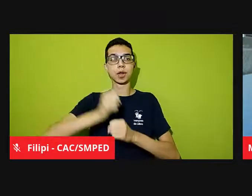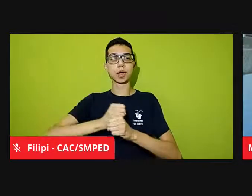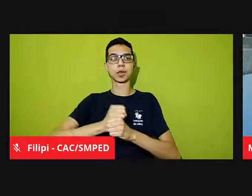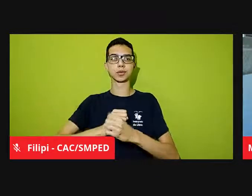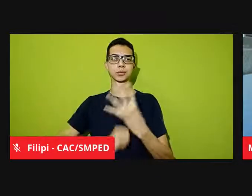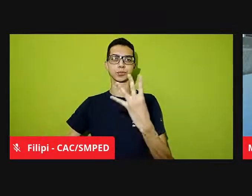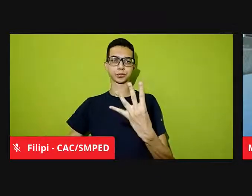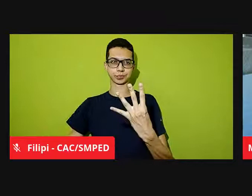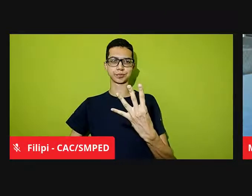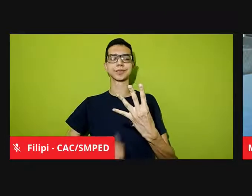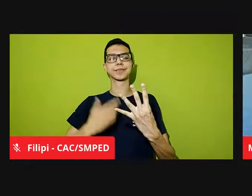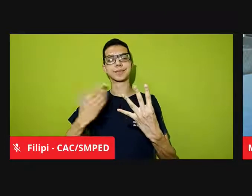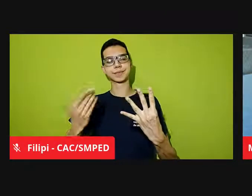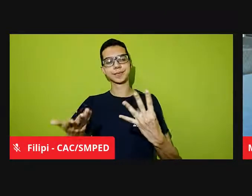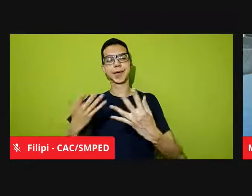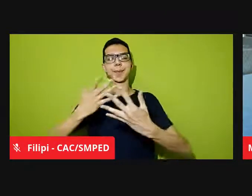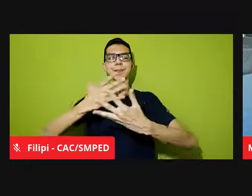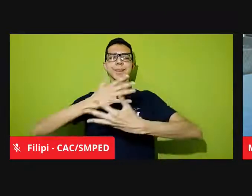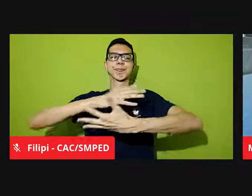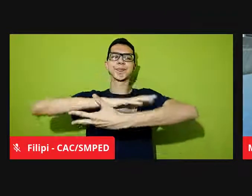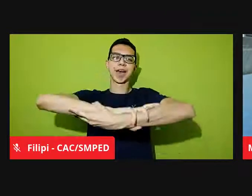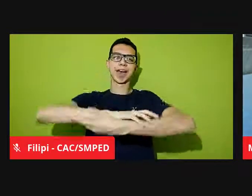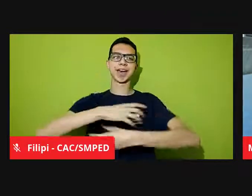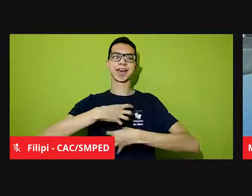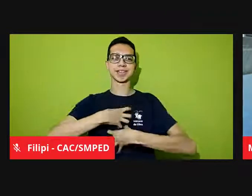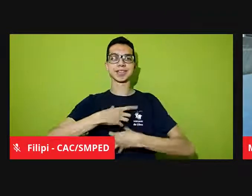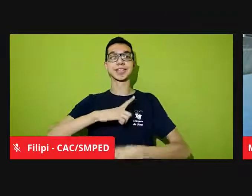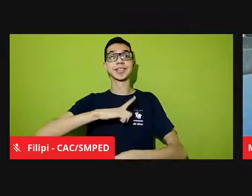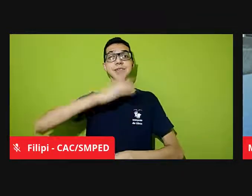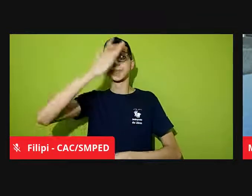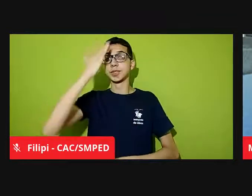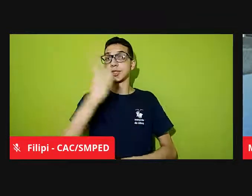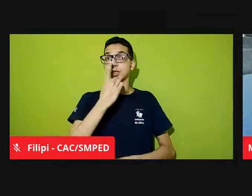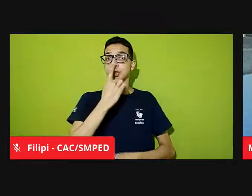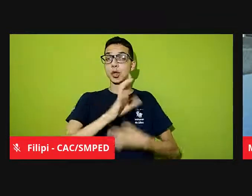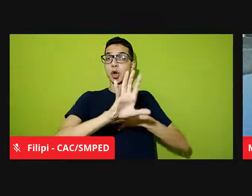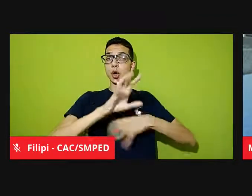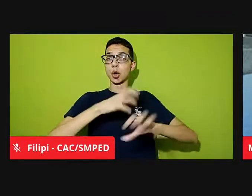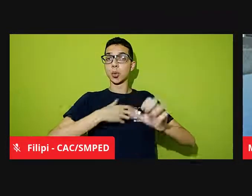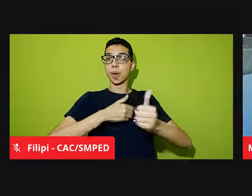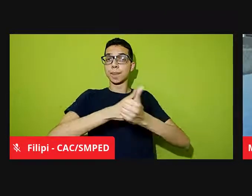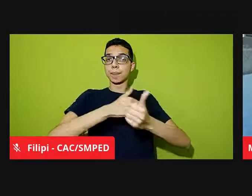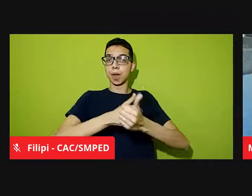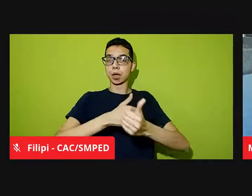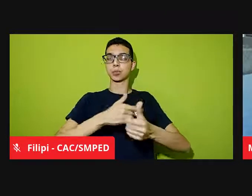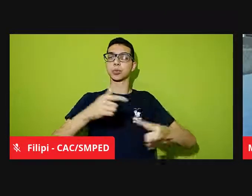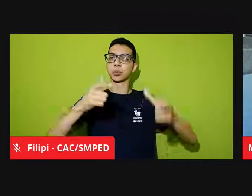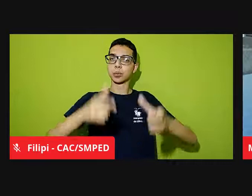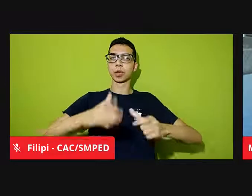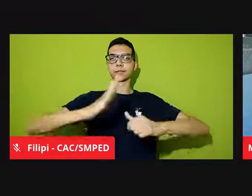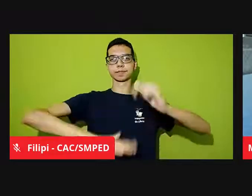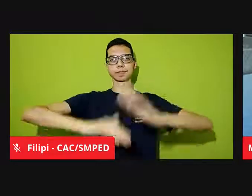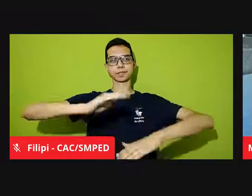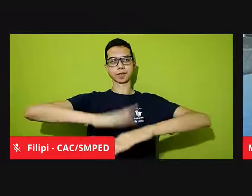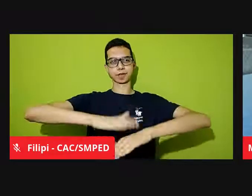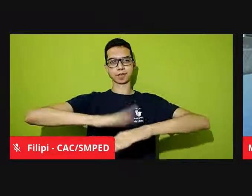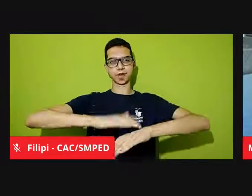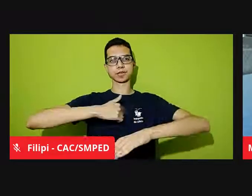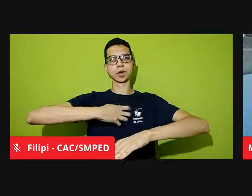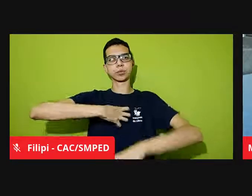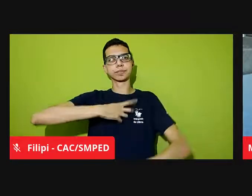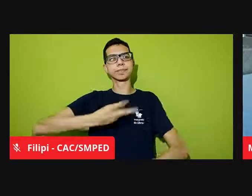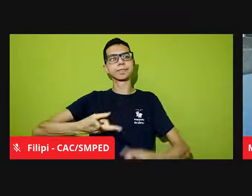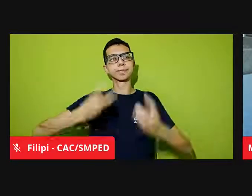coisa de estar mais próximo das pessoas, onde realmente as coisas acontecem, tem me surpreendido de forma